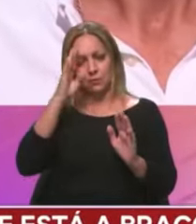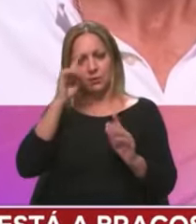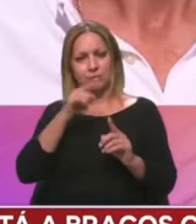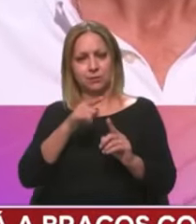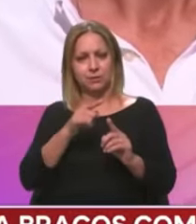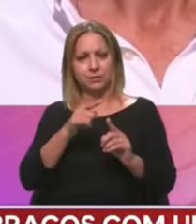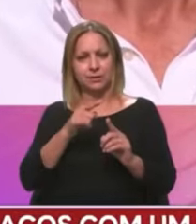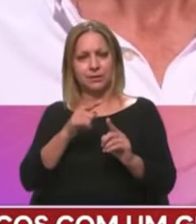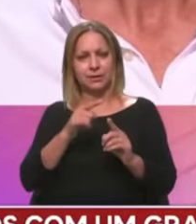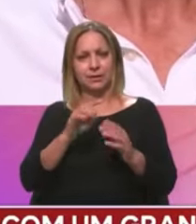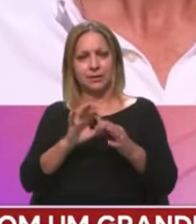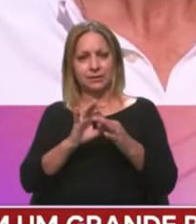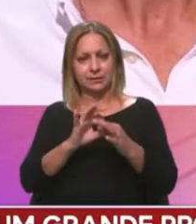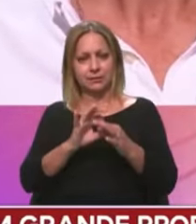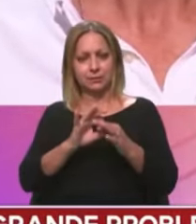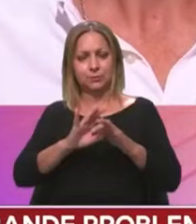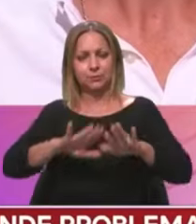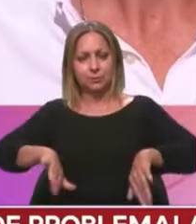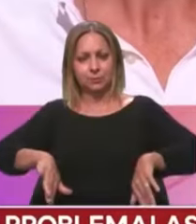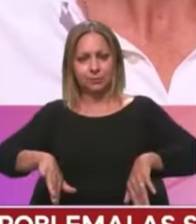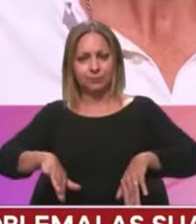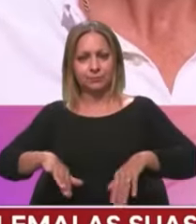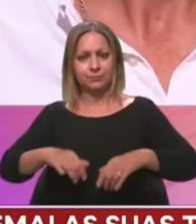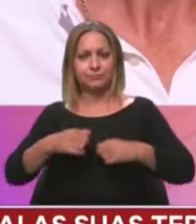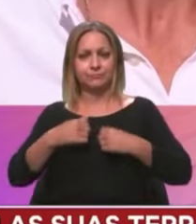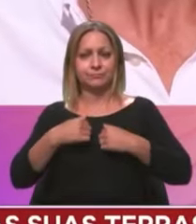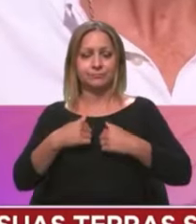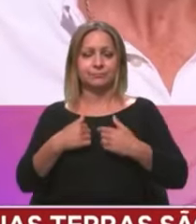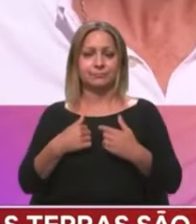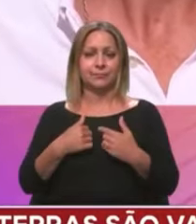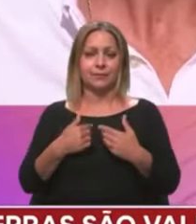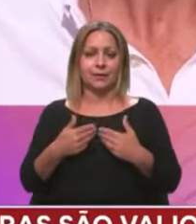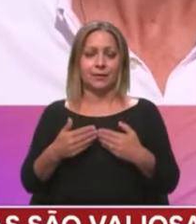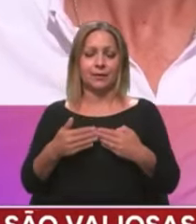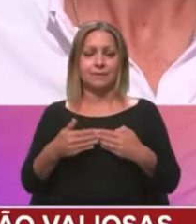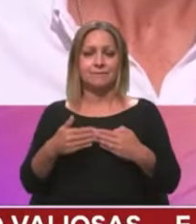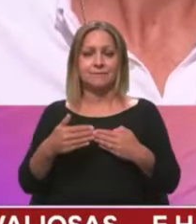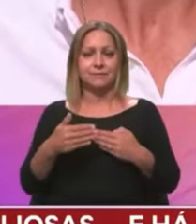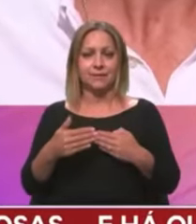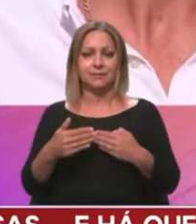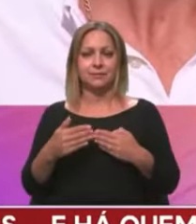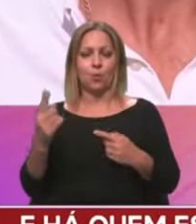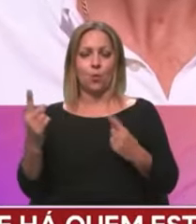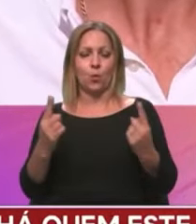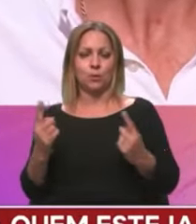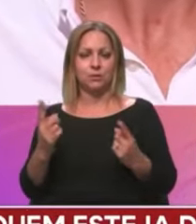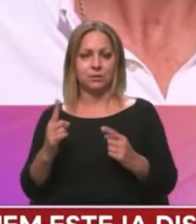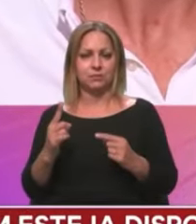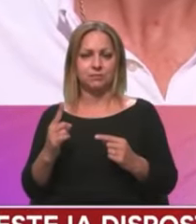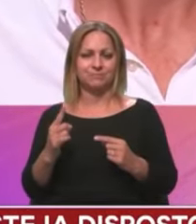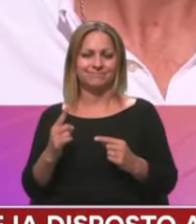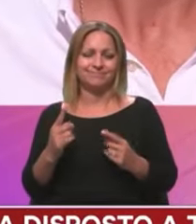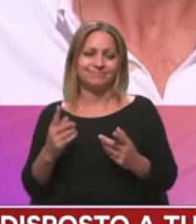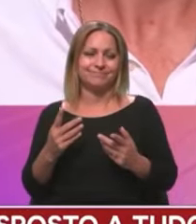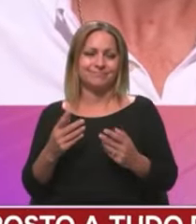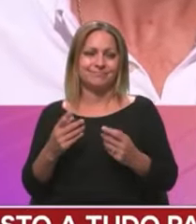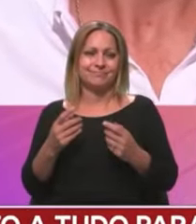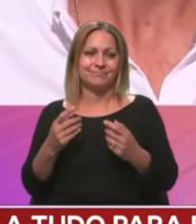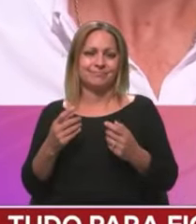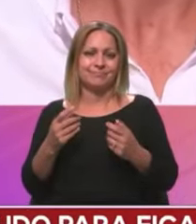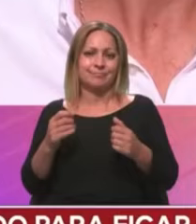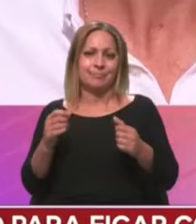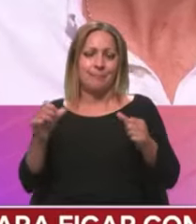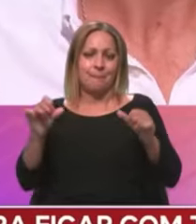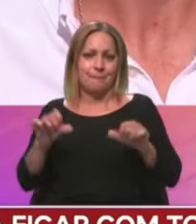terminou a relação não quero dizer nesta fase já não há um nem outro as coisas estavam mal já não acho